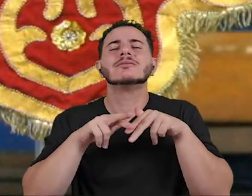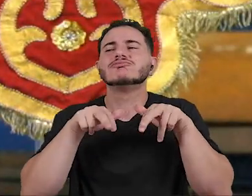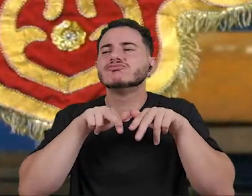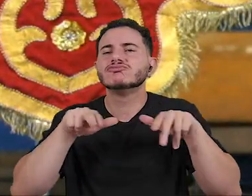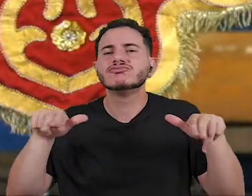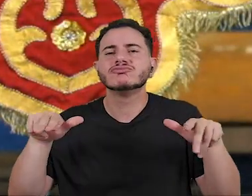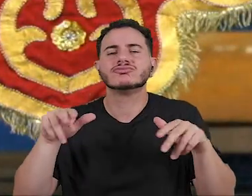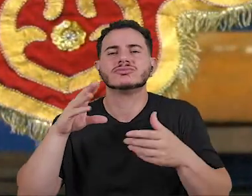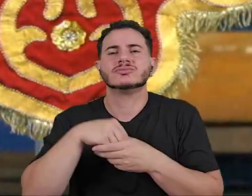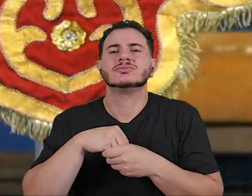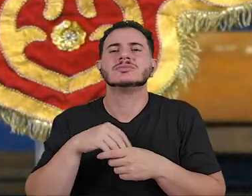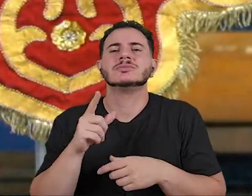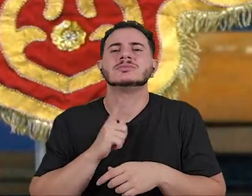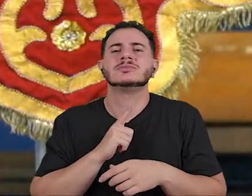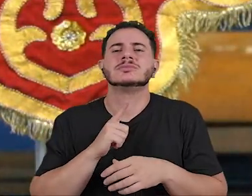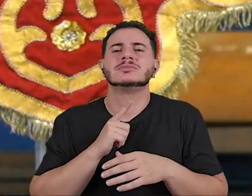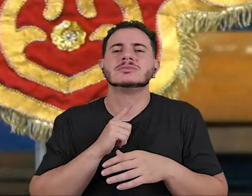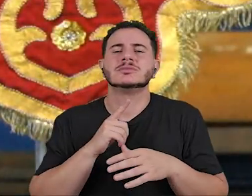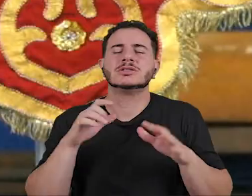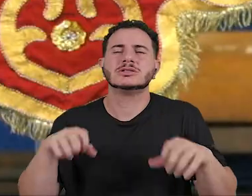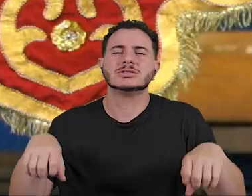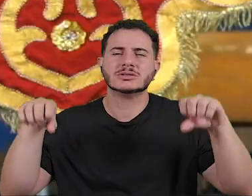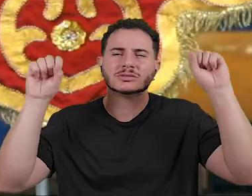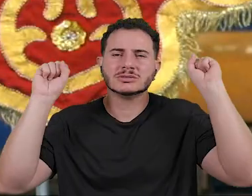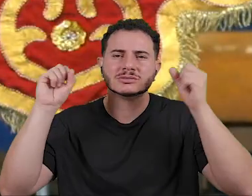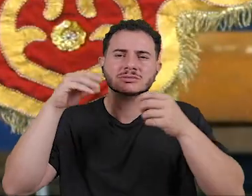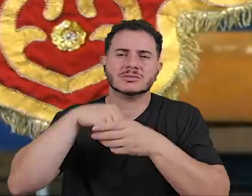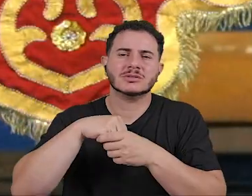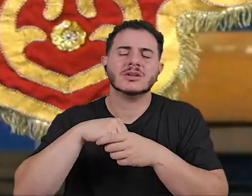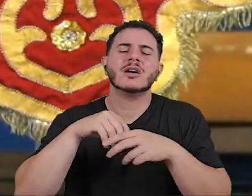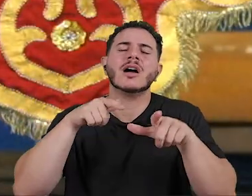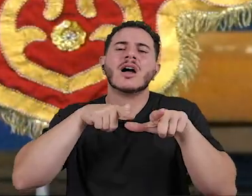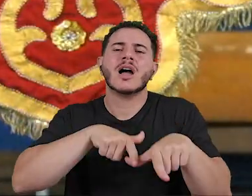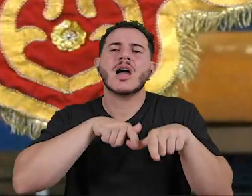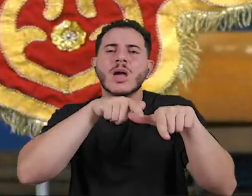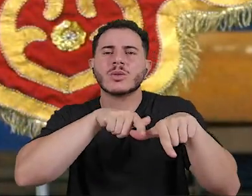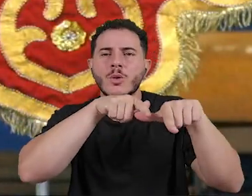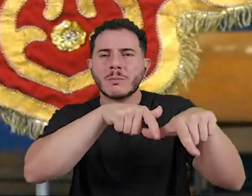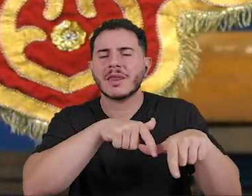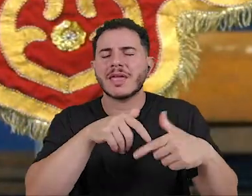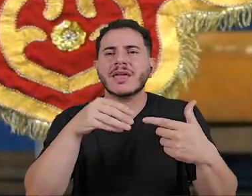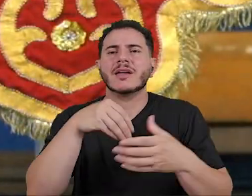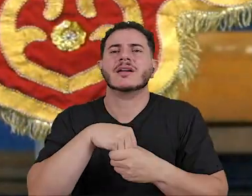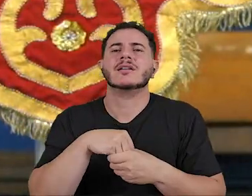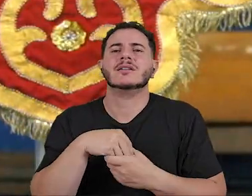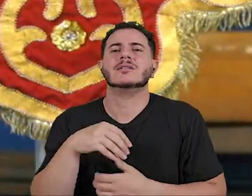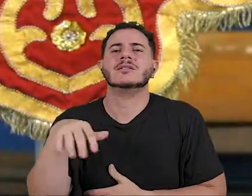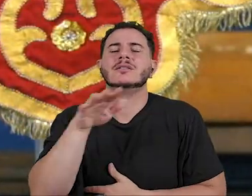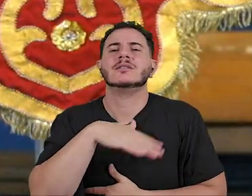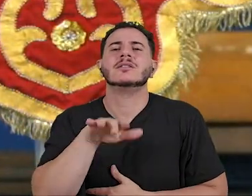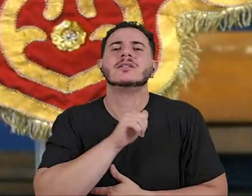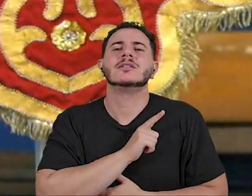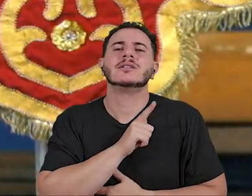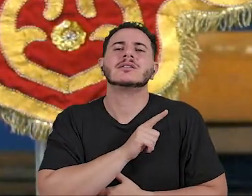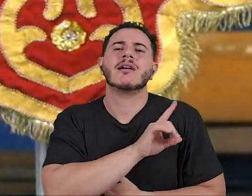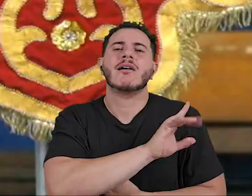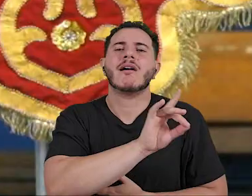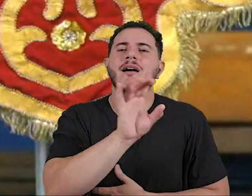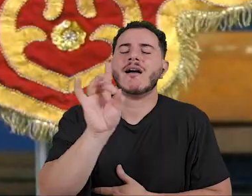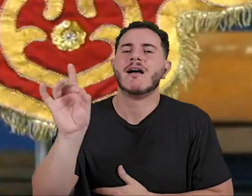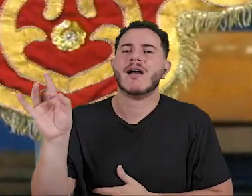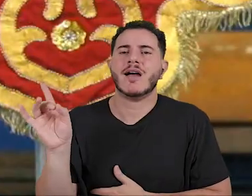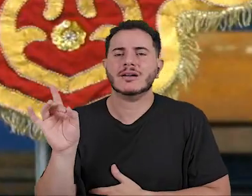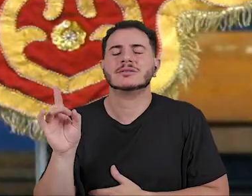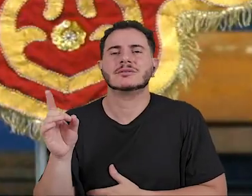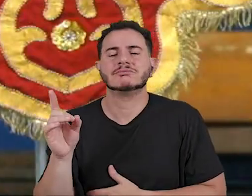candomblé, né? Candomblé está sendo um nome, vamos dizer assim, aglutinador para todas as religiões. Mas lá mesmo a gente